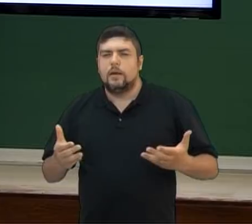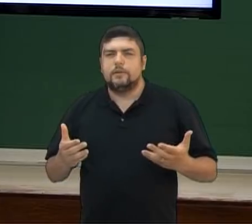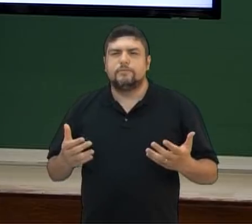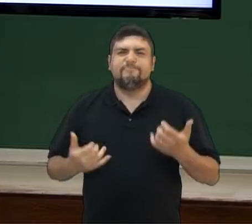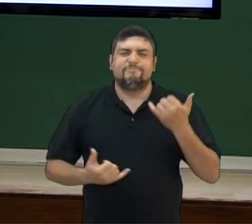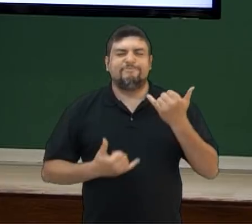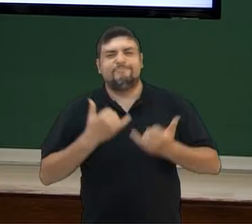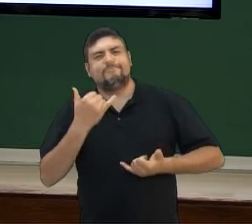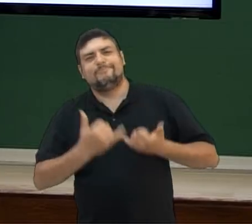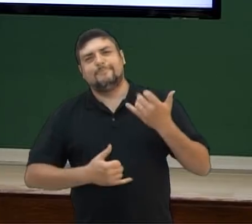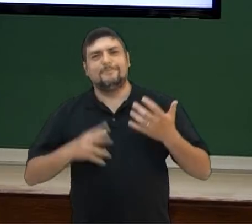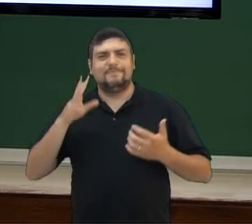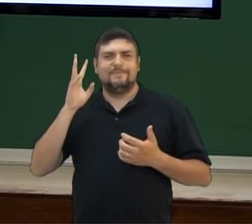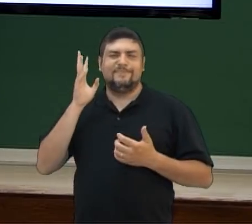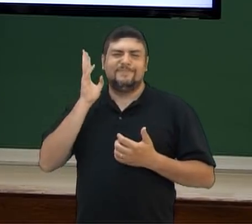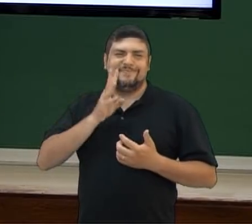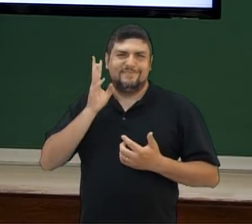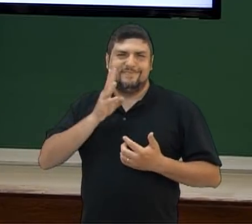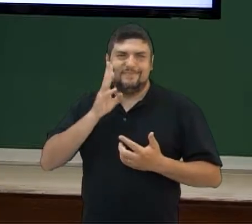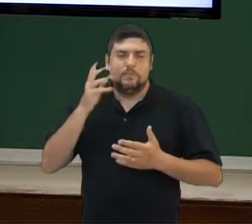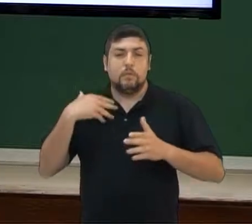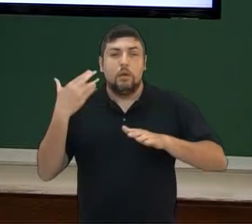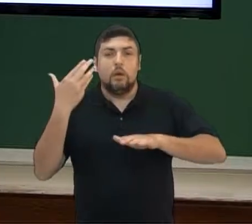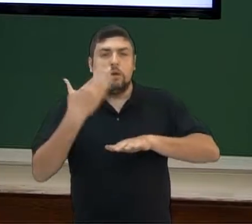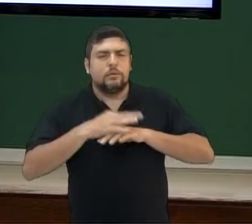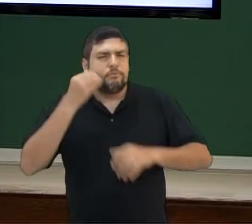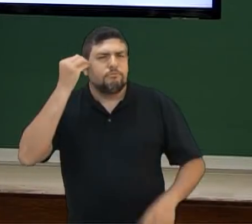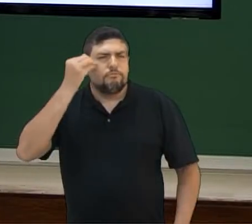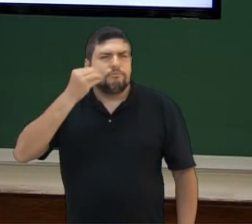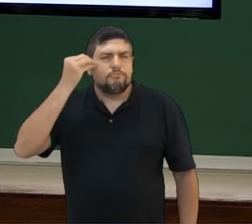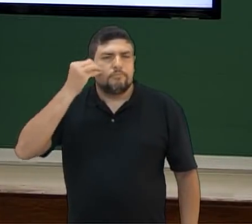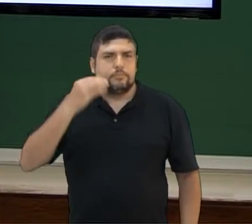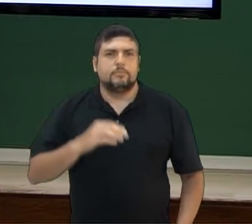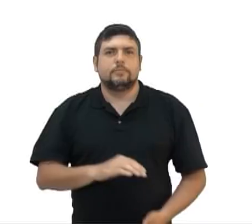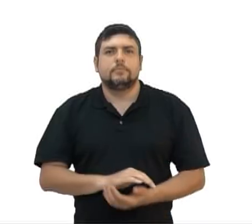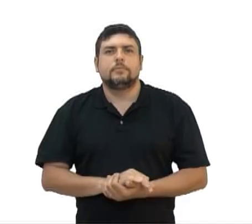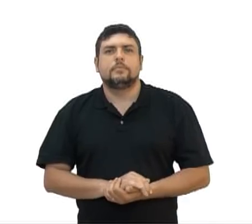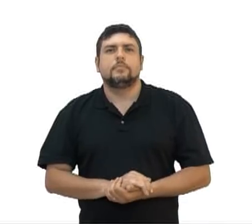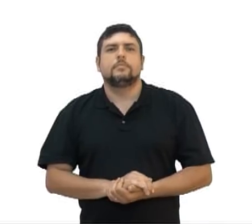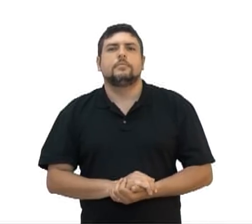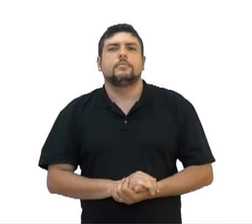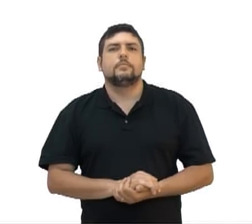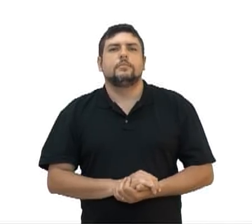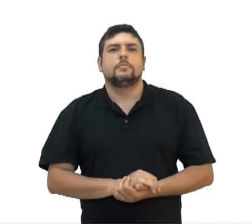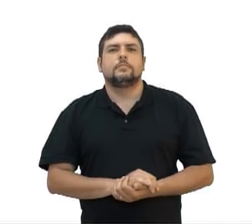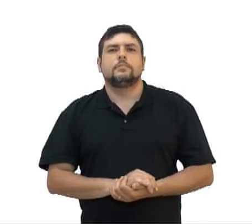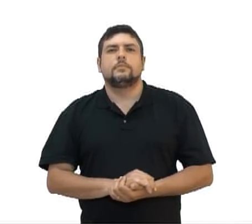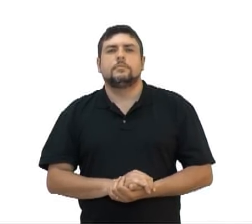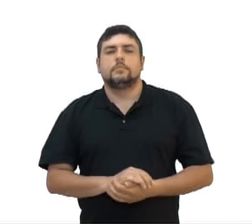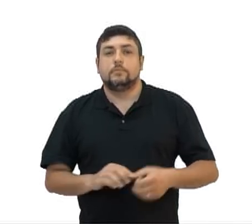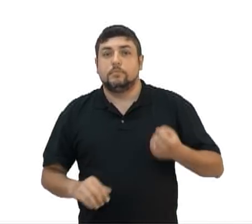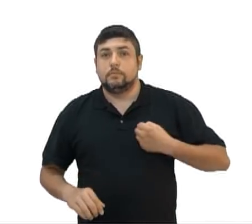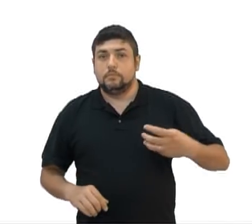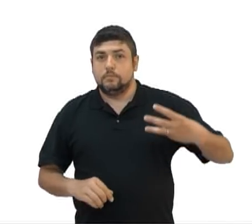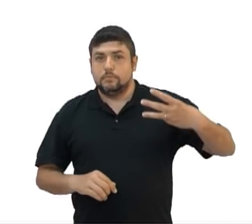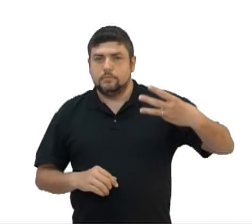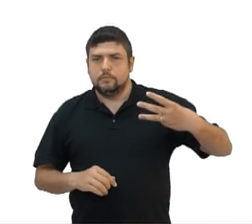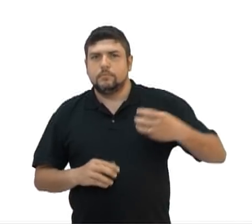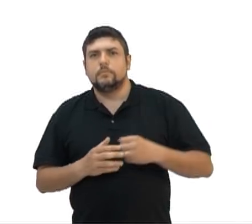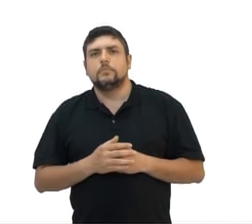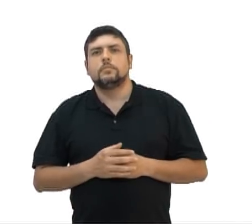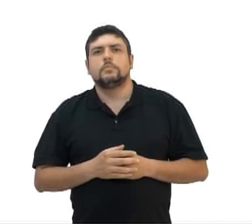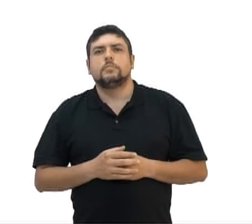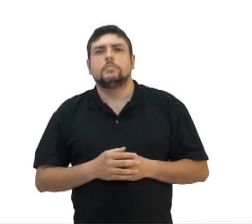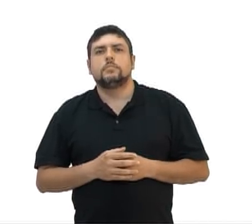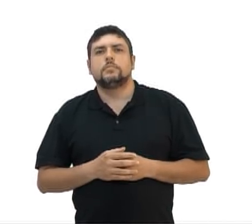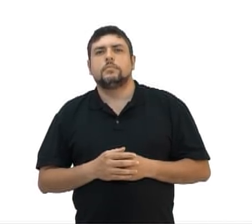descontraído, divertido, de testar nossos conhecimentos. Quiz número 3. É